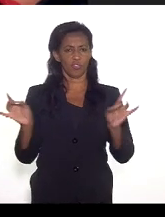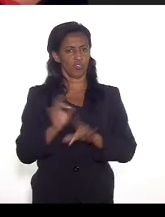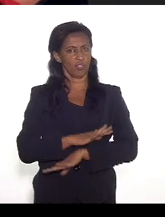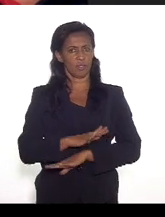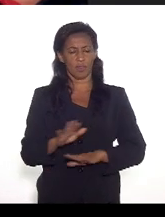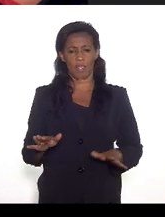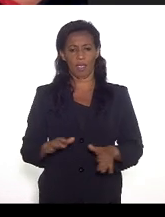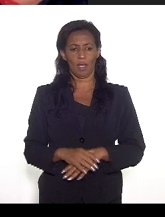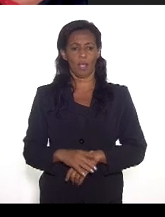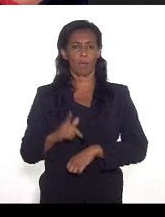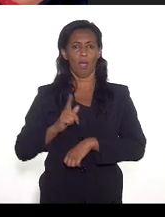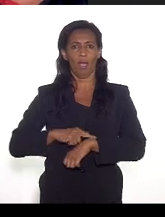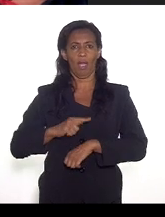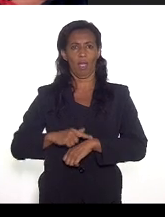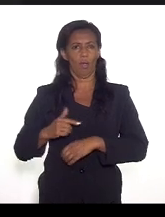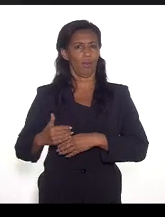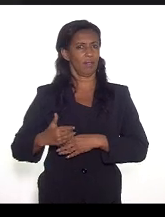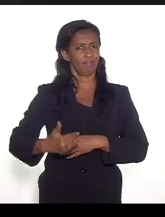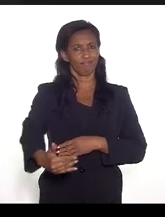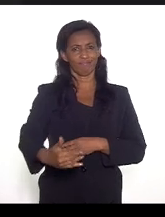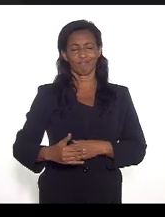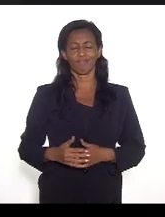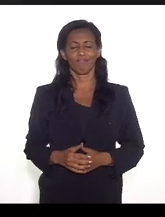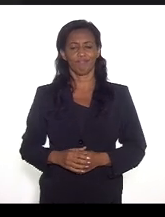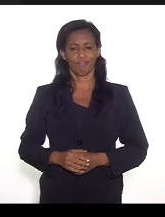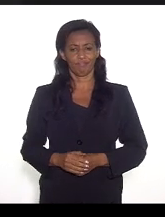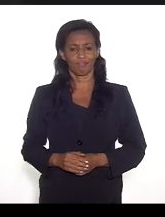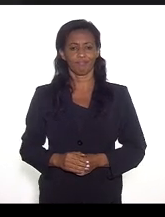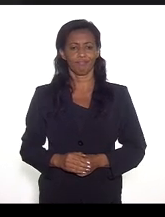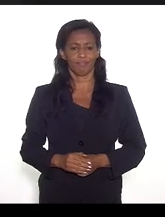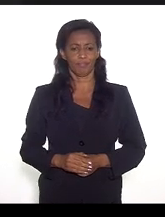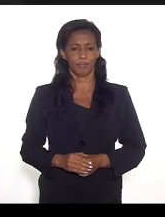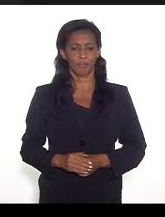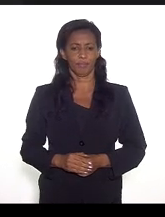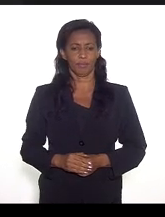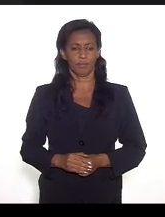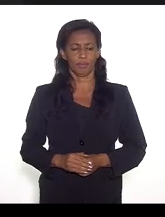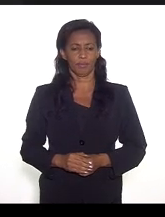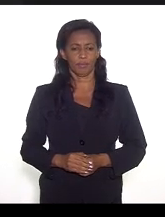inscrições, porque já avançamos bastante, né? Exatamente.